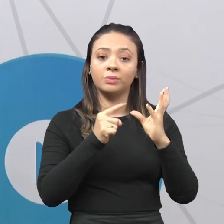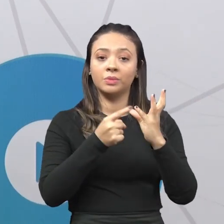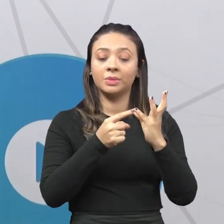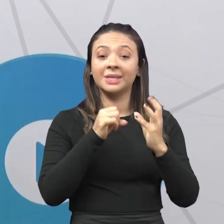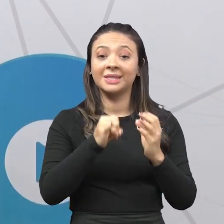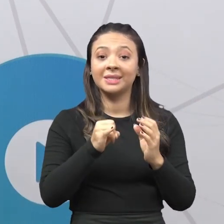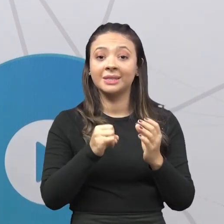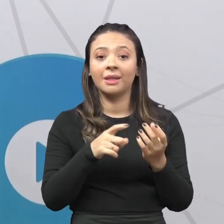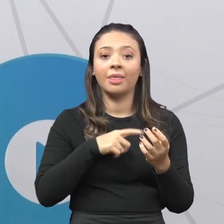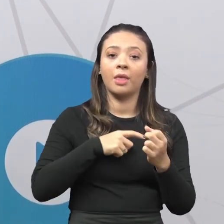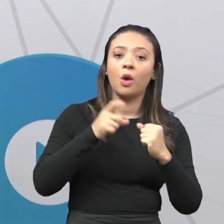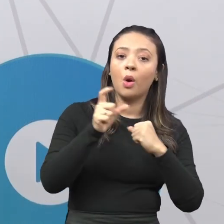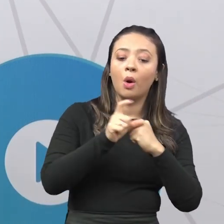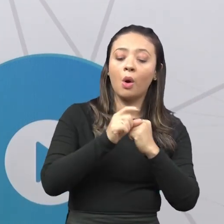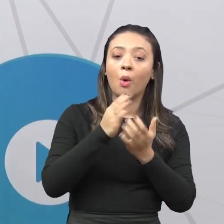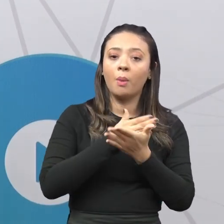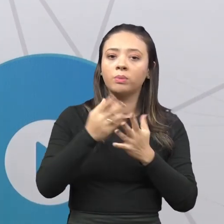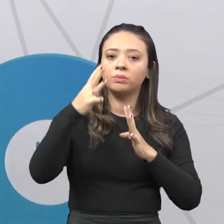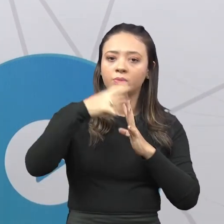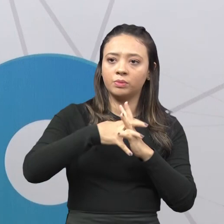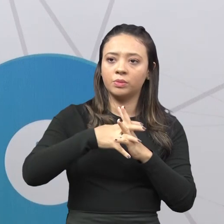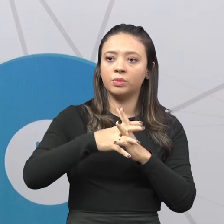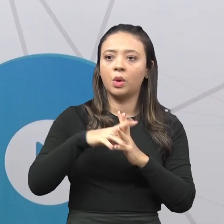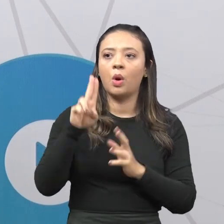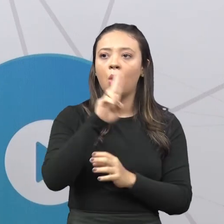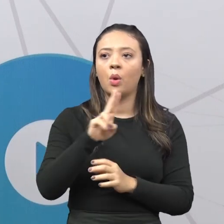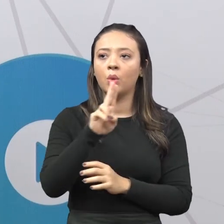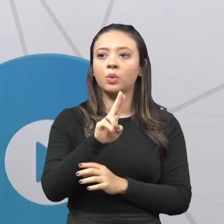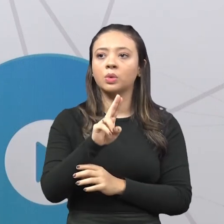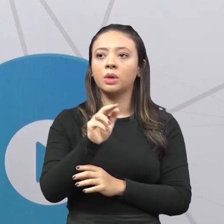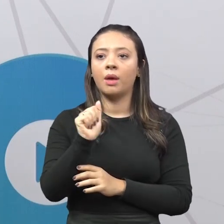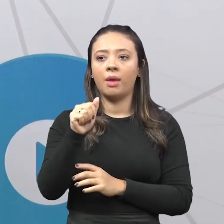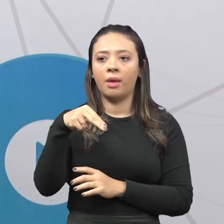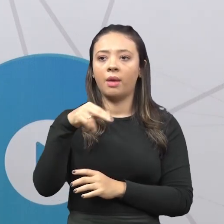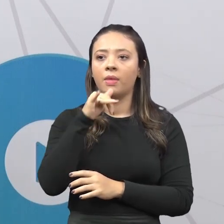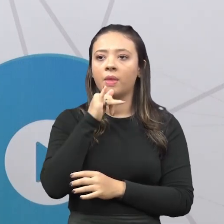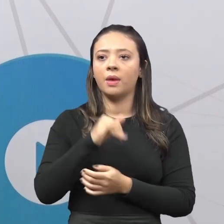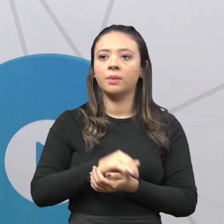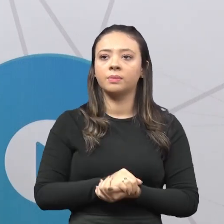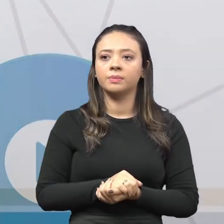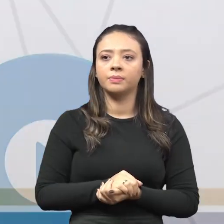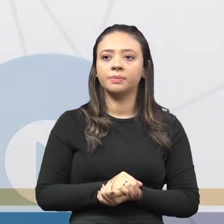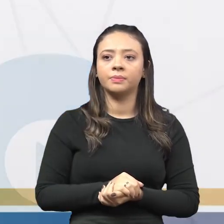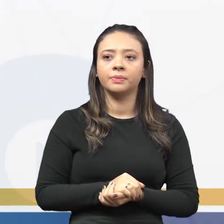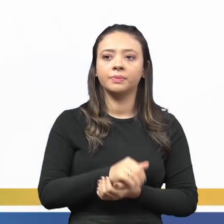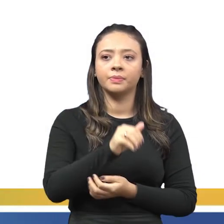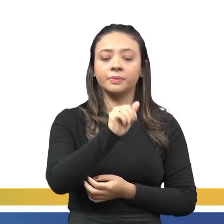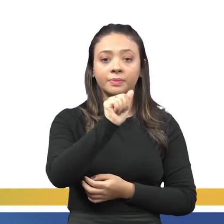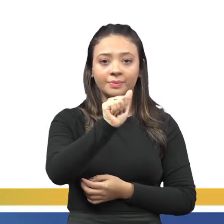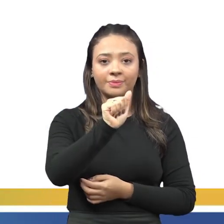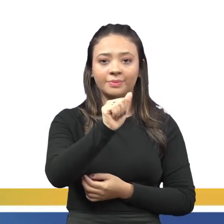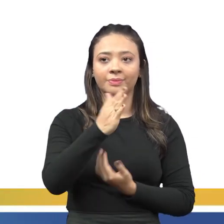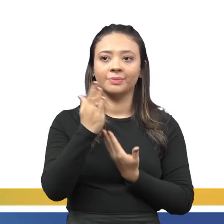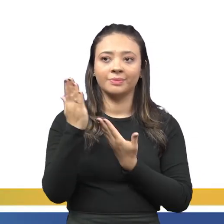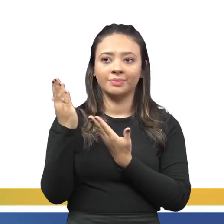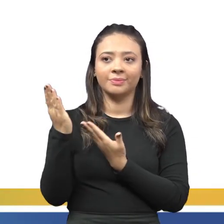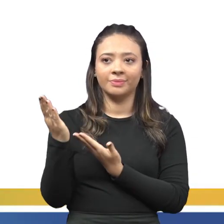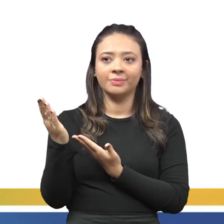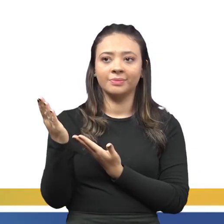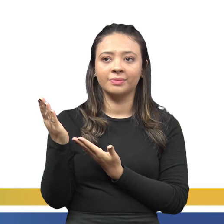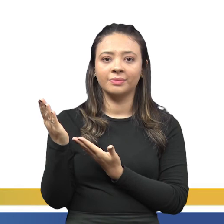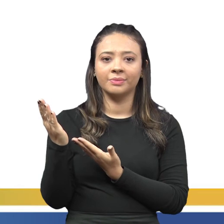vogal, a gente usa o an, e para substantivos que começam com consoante, a gente usa a. Então, as respostas são